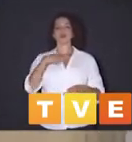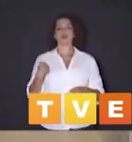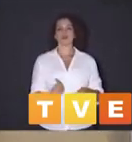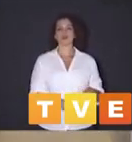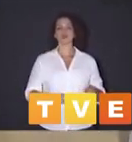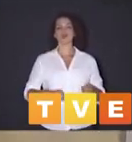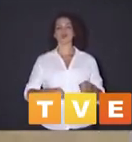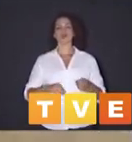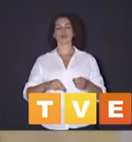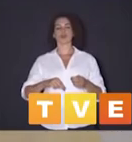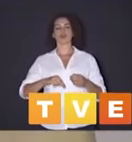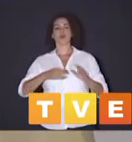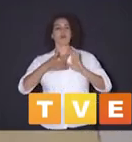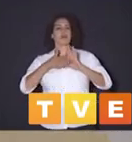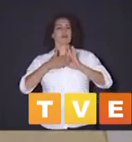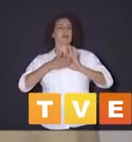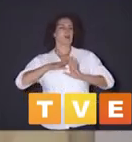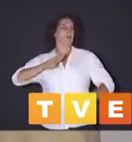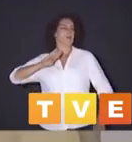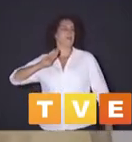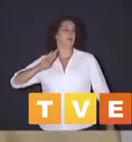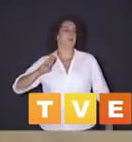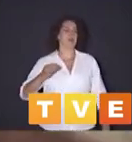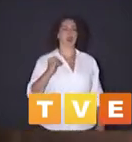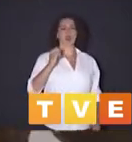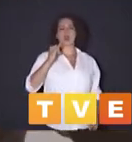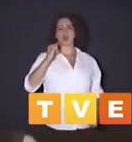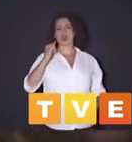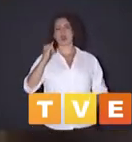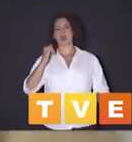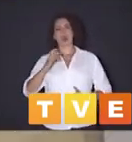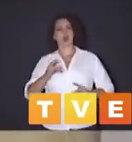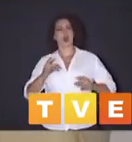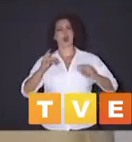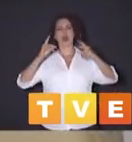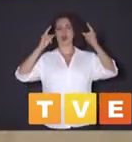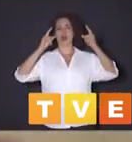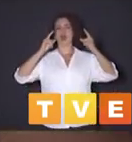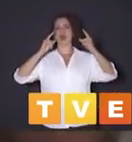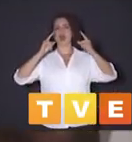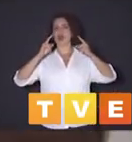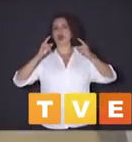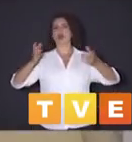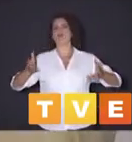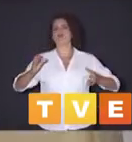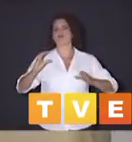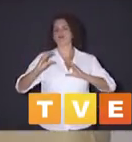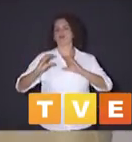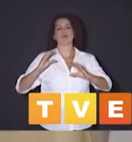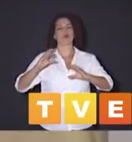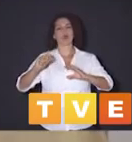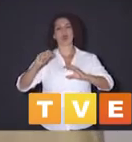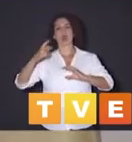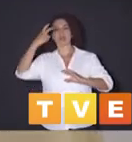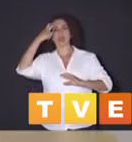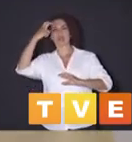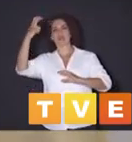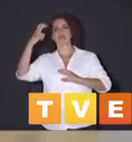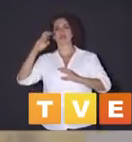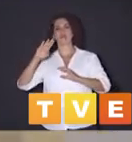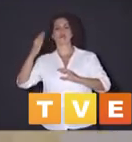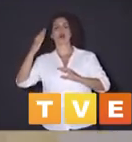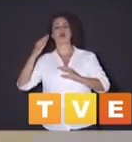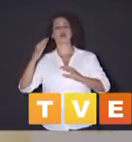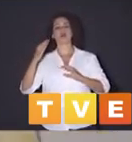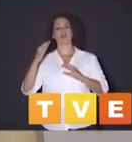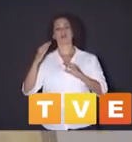de bilhões de dólares em inteligência artificial sem o governo russo é trabalhando com isso a gente